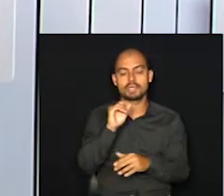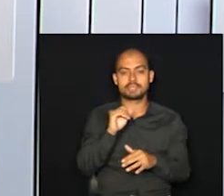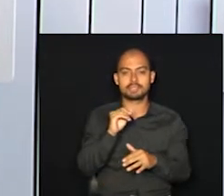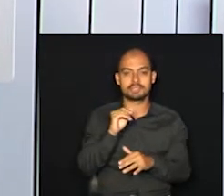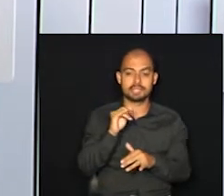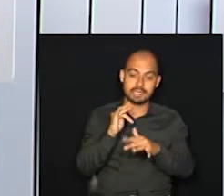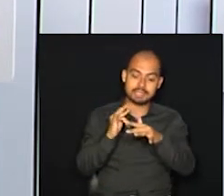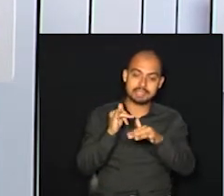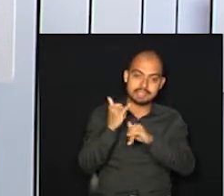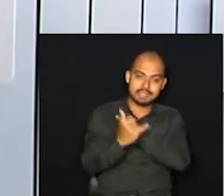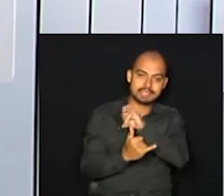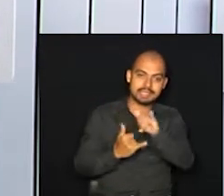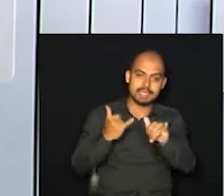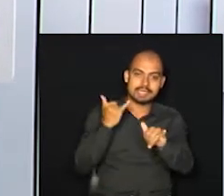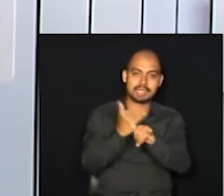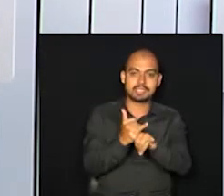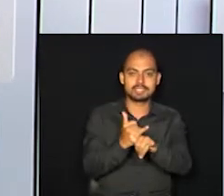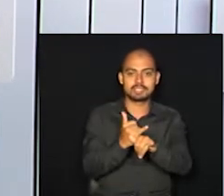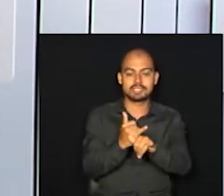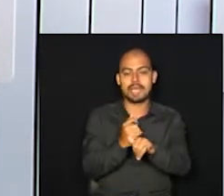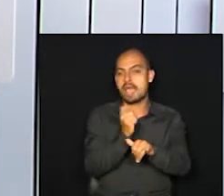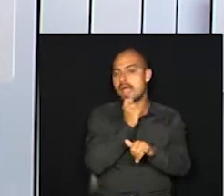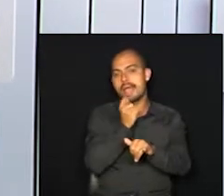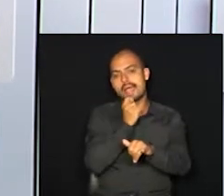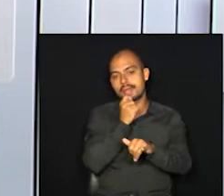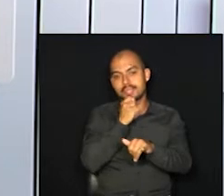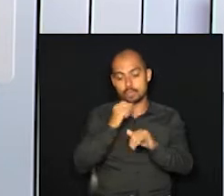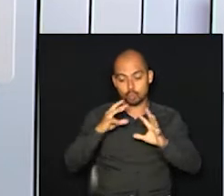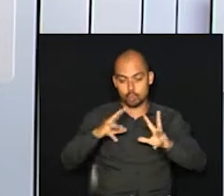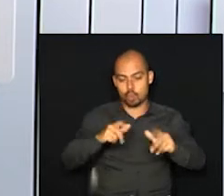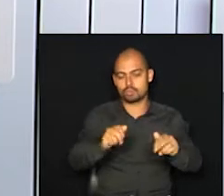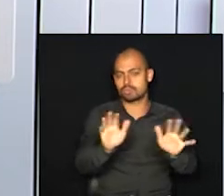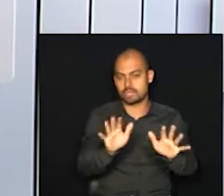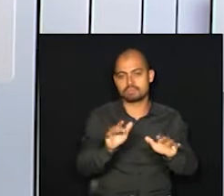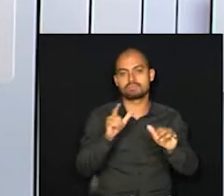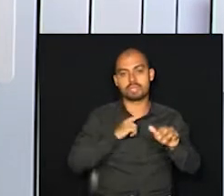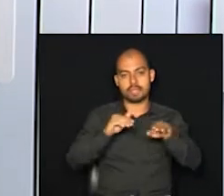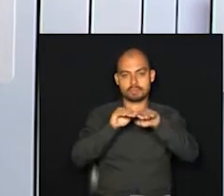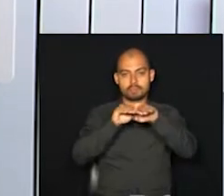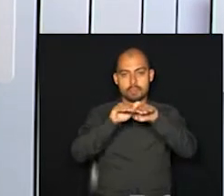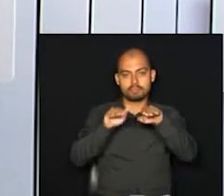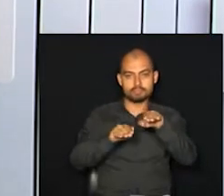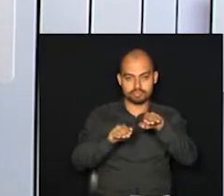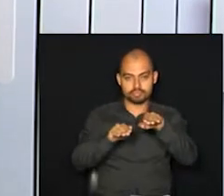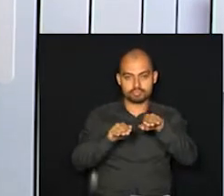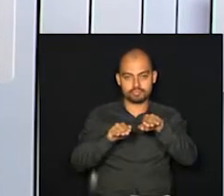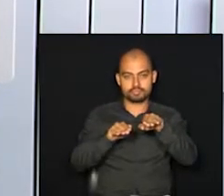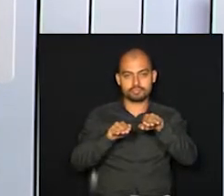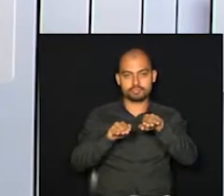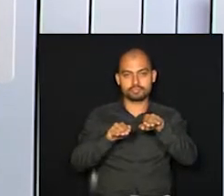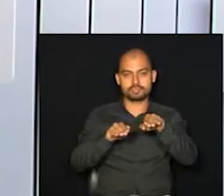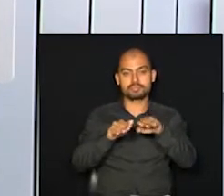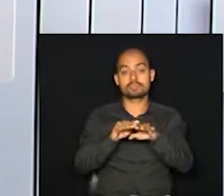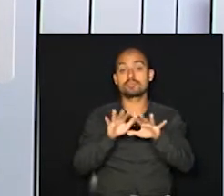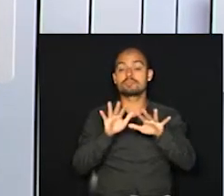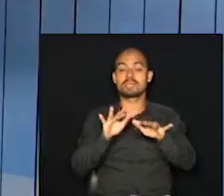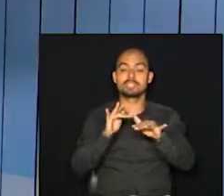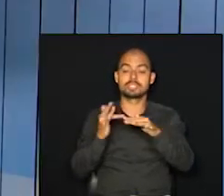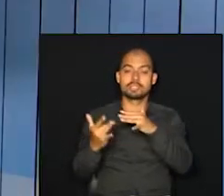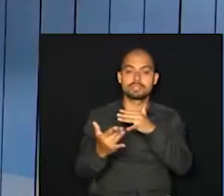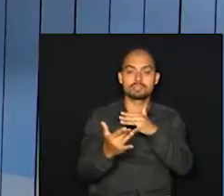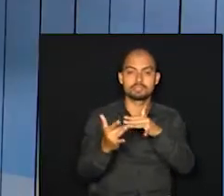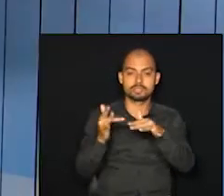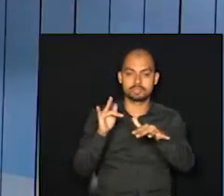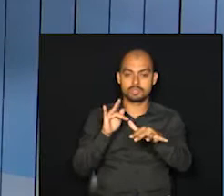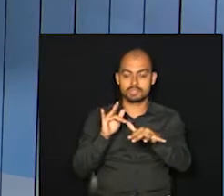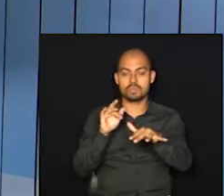para todo mundo aqui no nosso país, então cria uma desigualdade. Ao mesmo tempo, a rede social ela tem um poder muito grande, porque uma